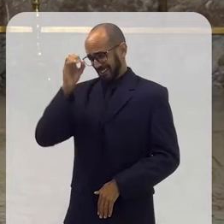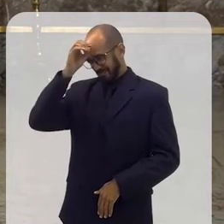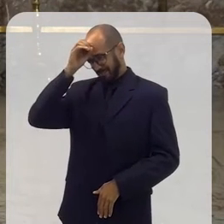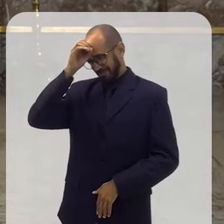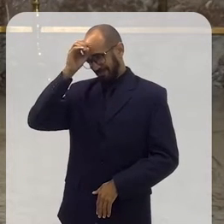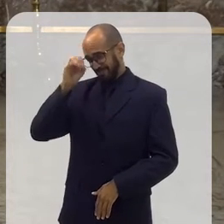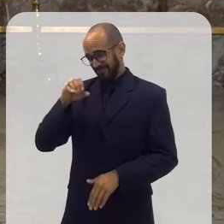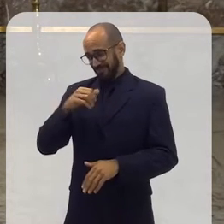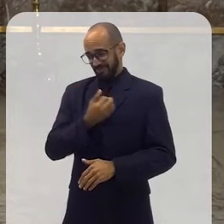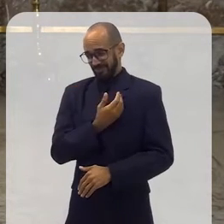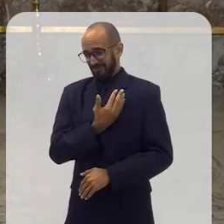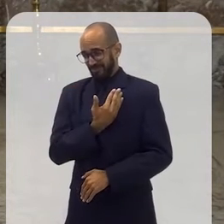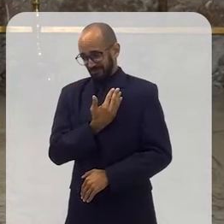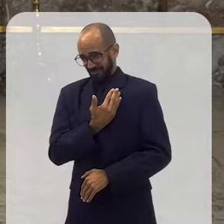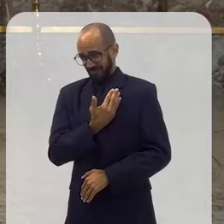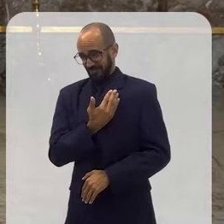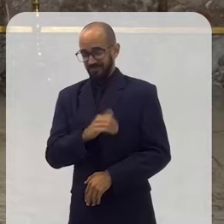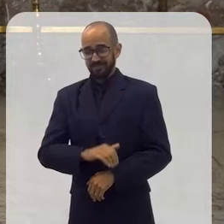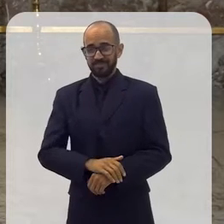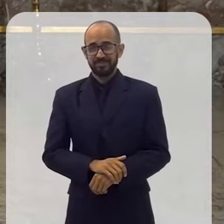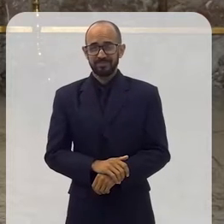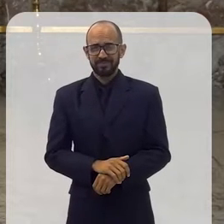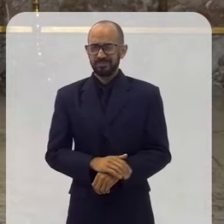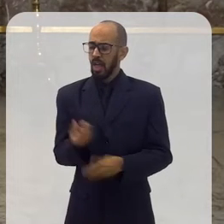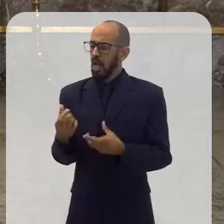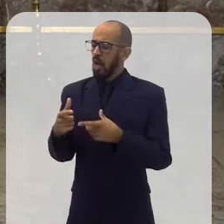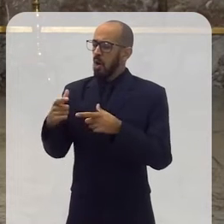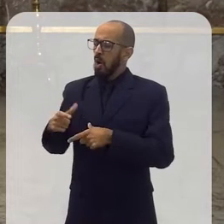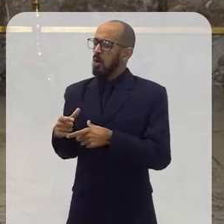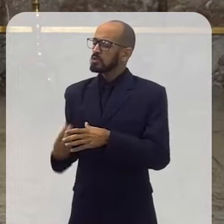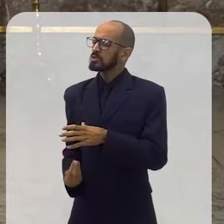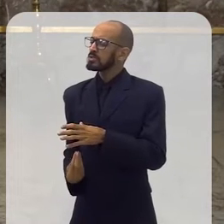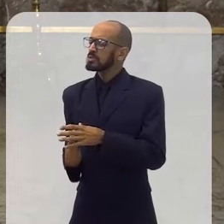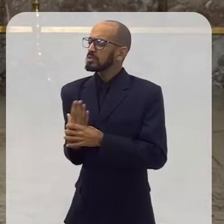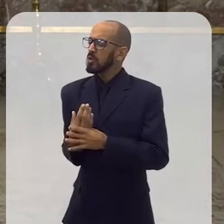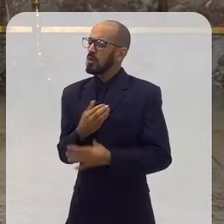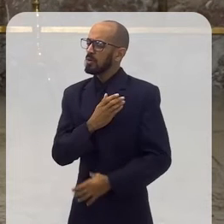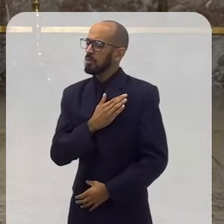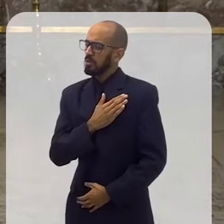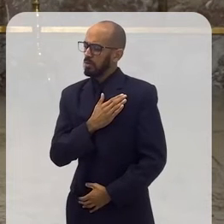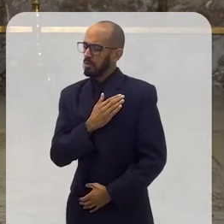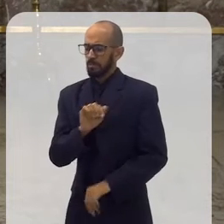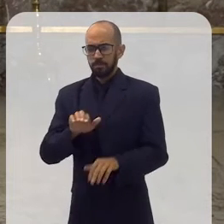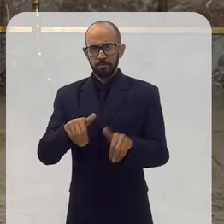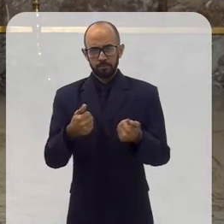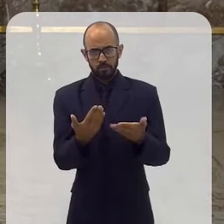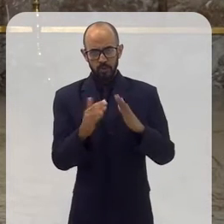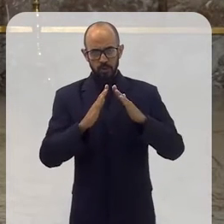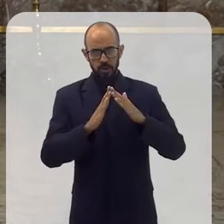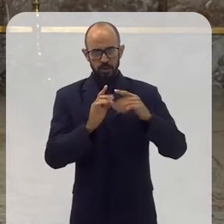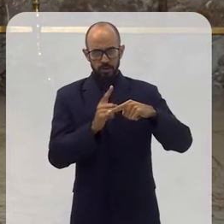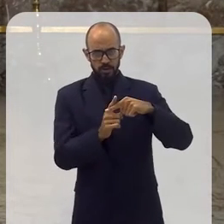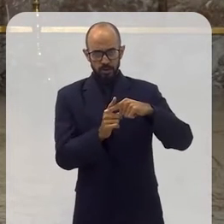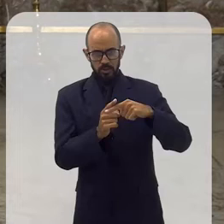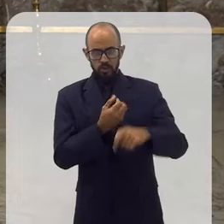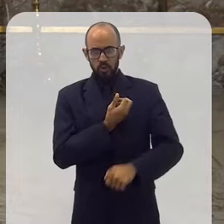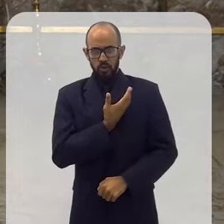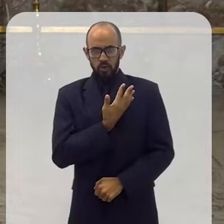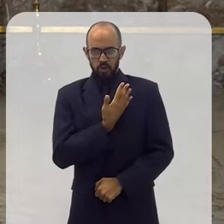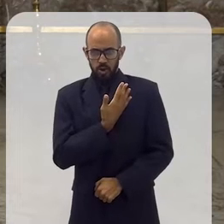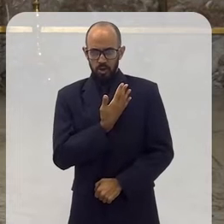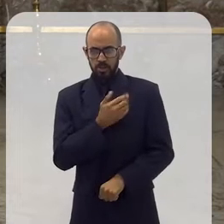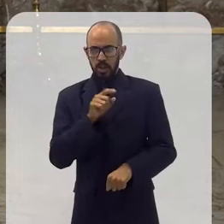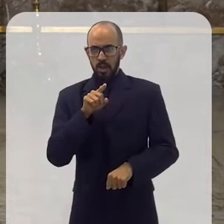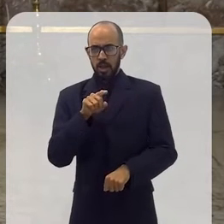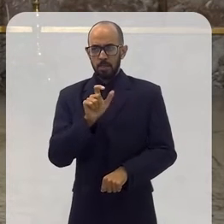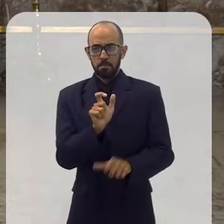nada sobre a Igreja Ortodoxa. De onde vem a Igreja Ortodoxa? A Igreja